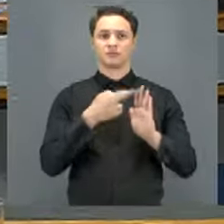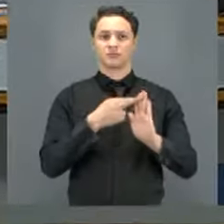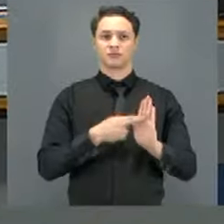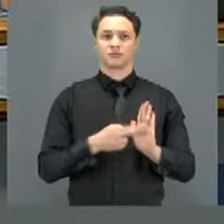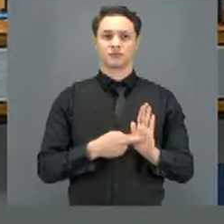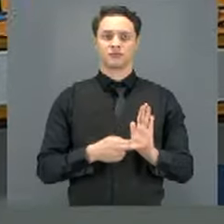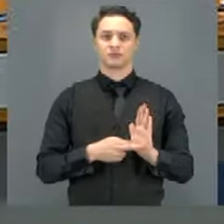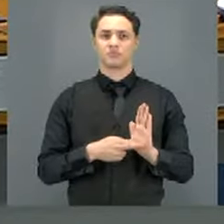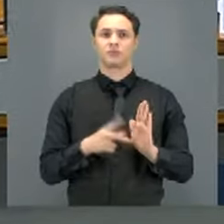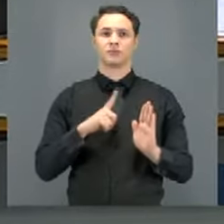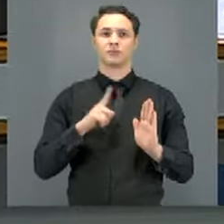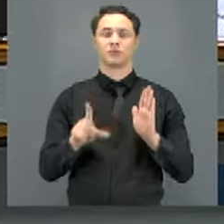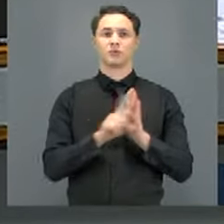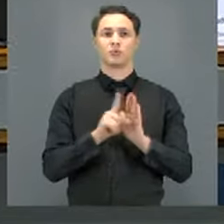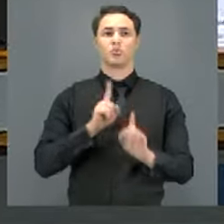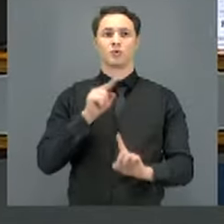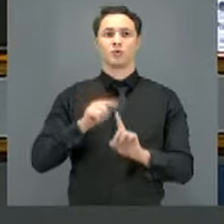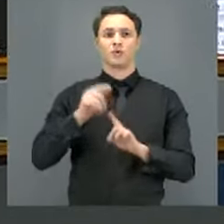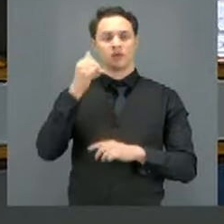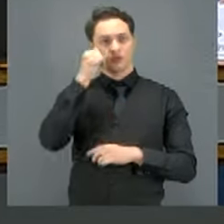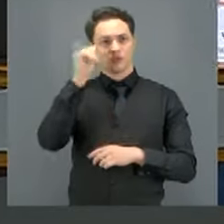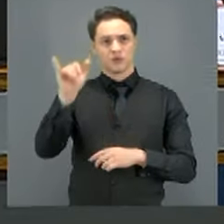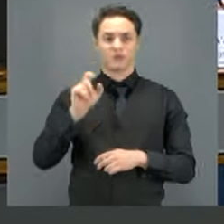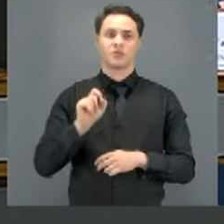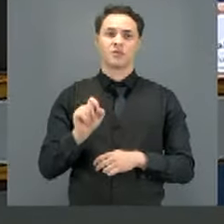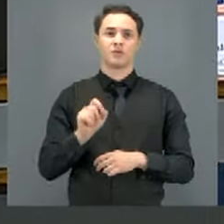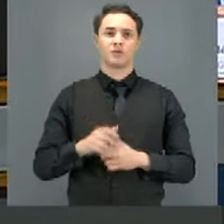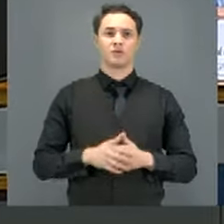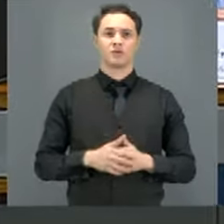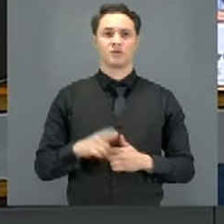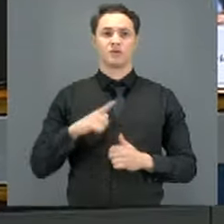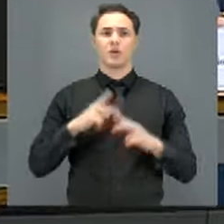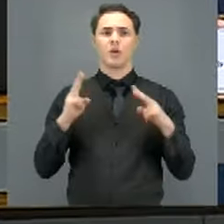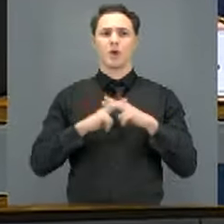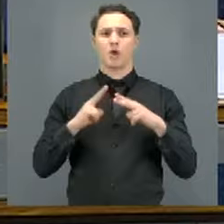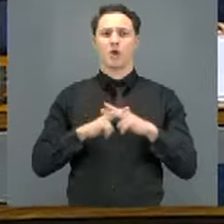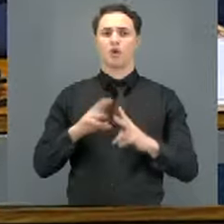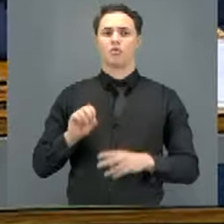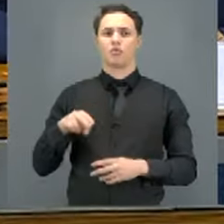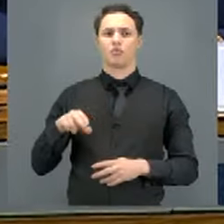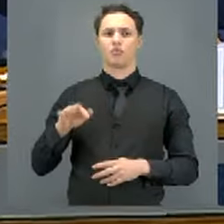regulamentação para evitar o conflito,